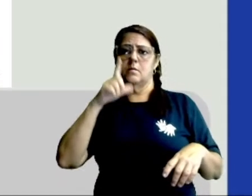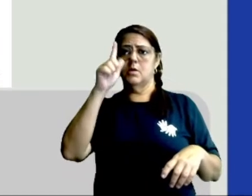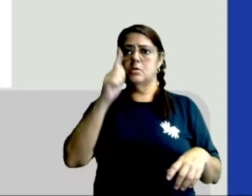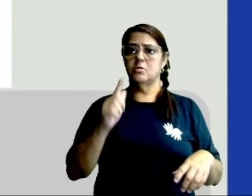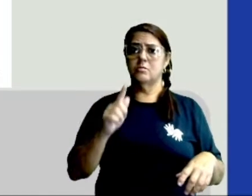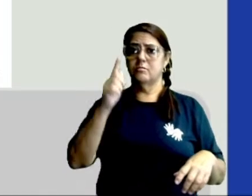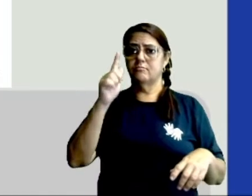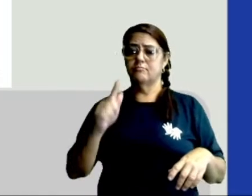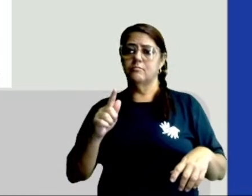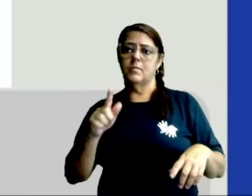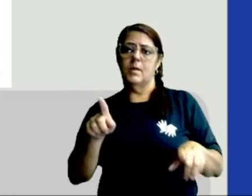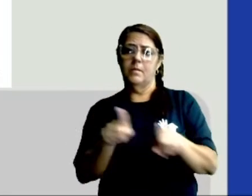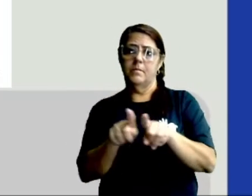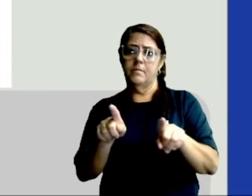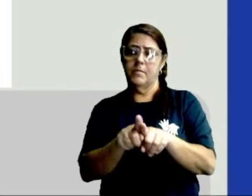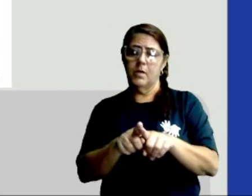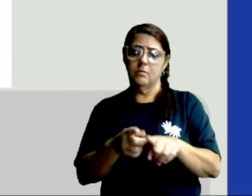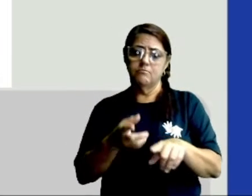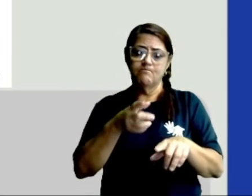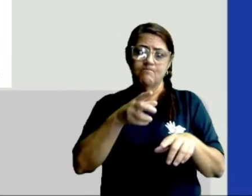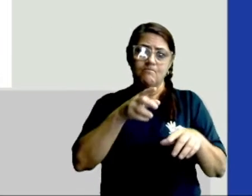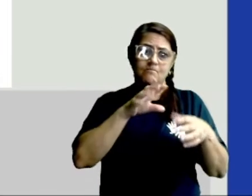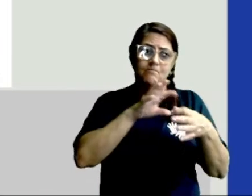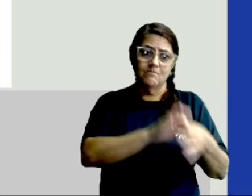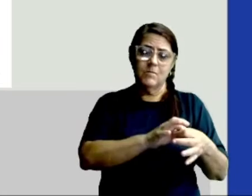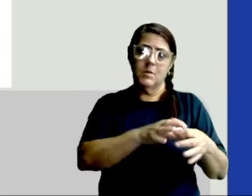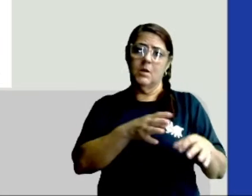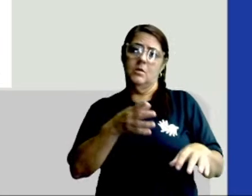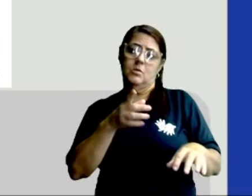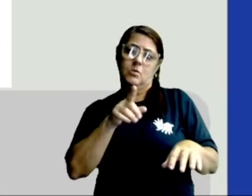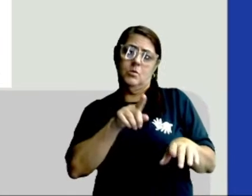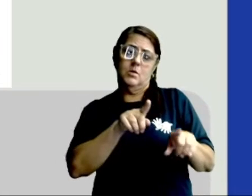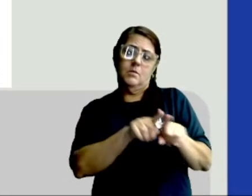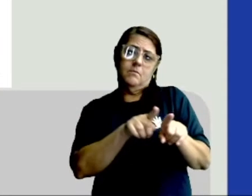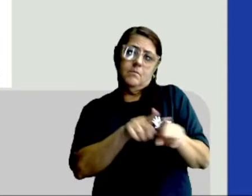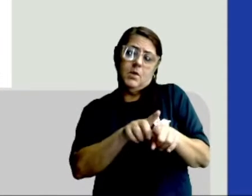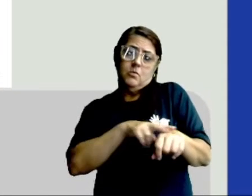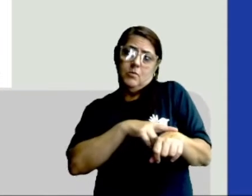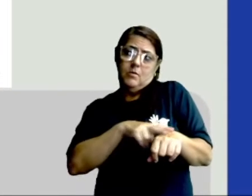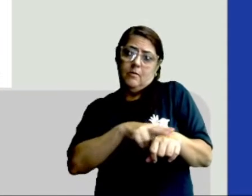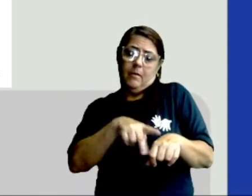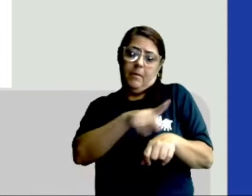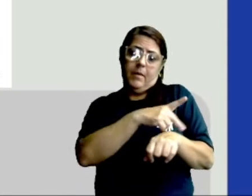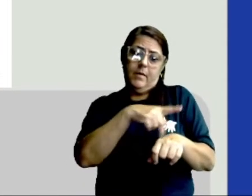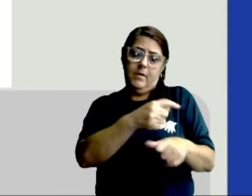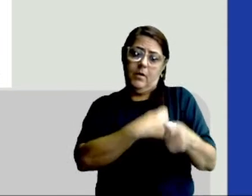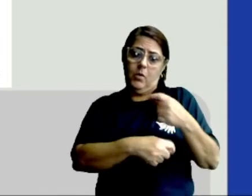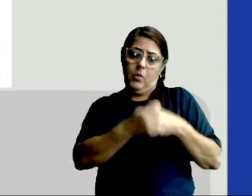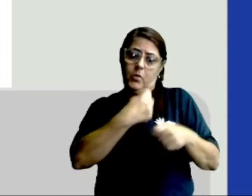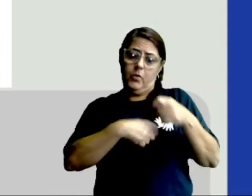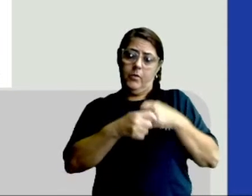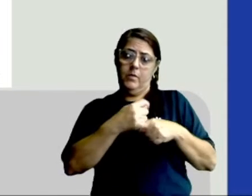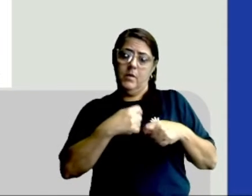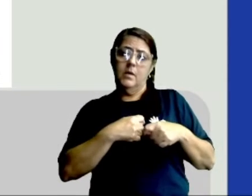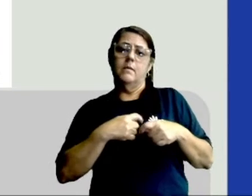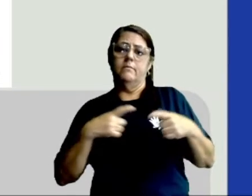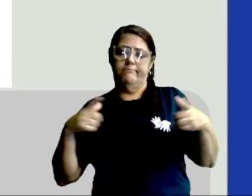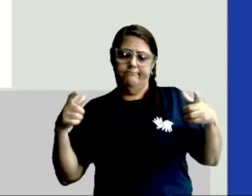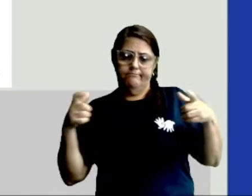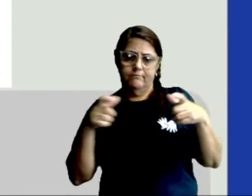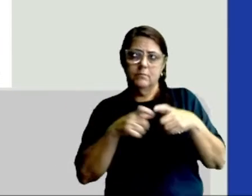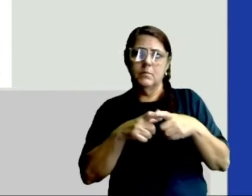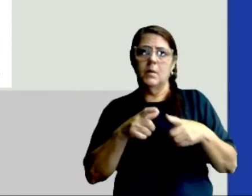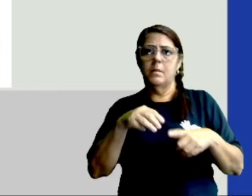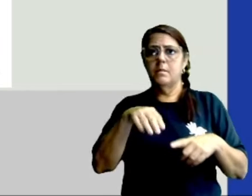entra também nessa nomenclatura, mas nesse estudo ele está como um país de economia diversificada de